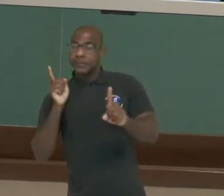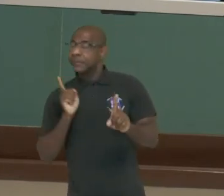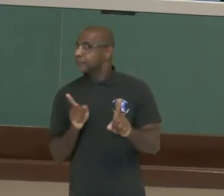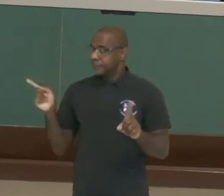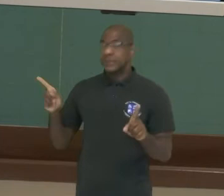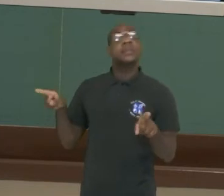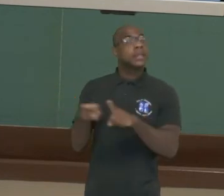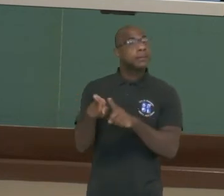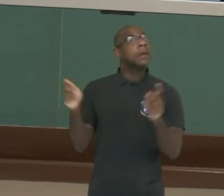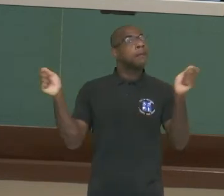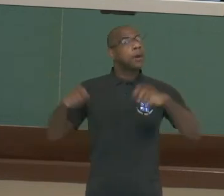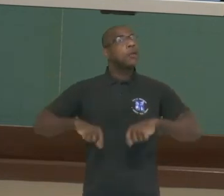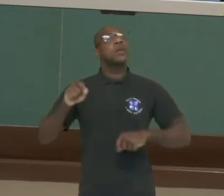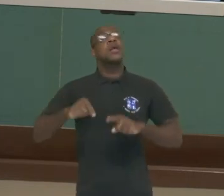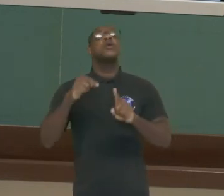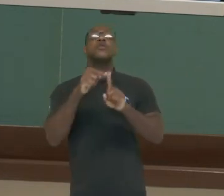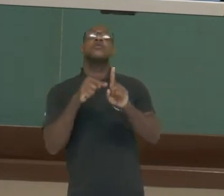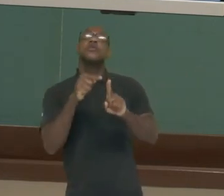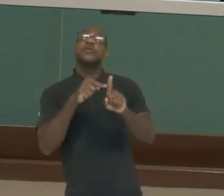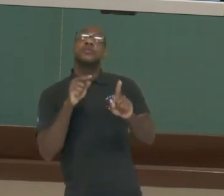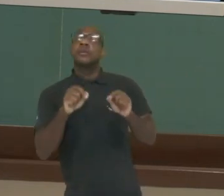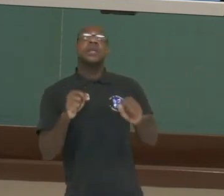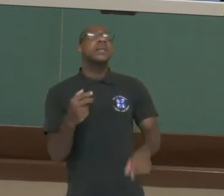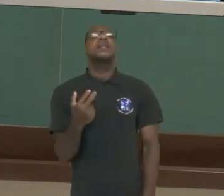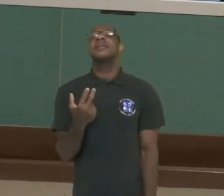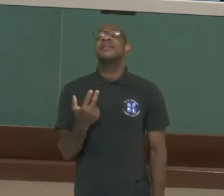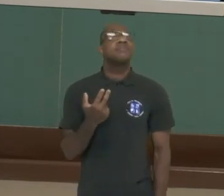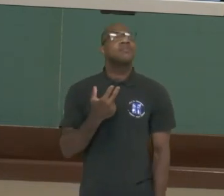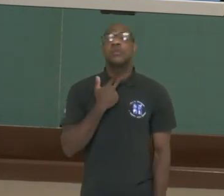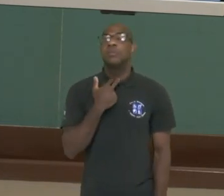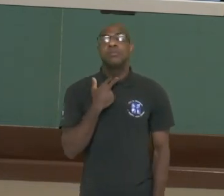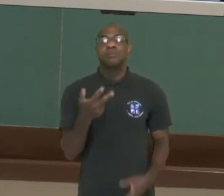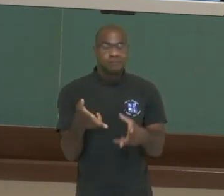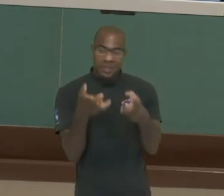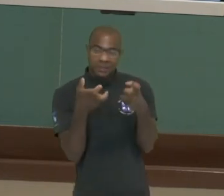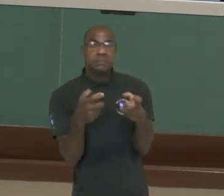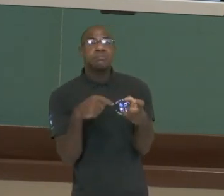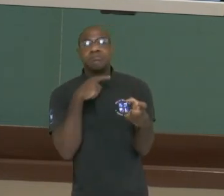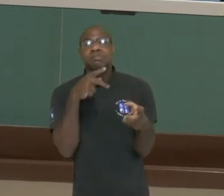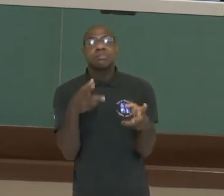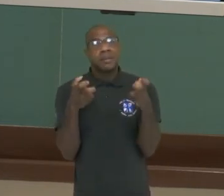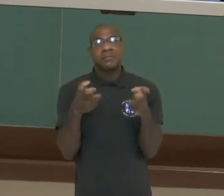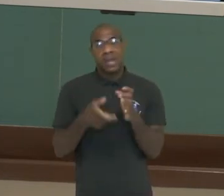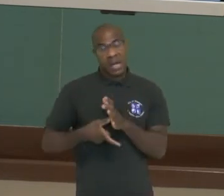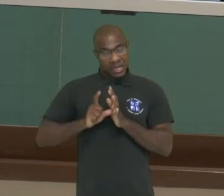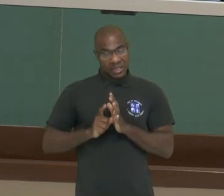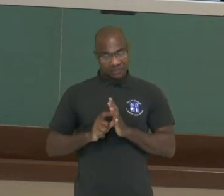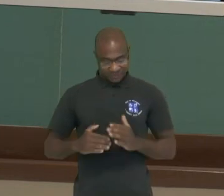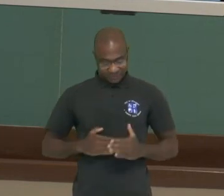também pode ser o tipo de síndrome que não é identificada no pré-natal.